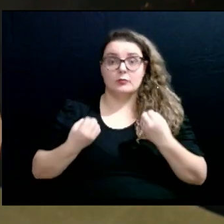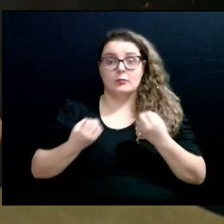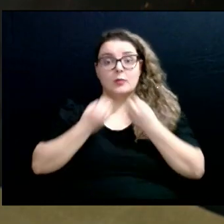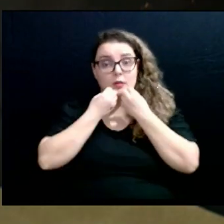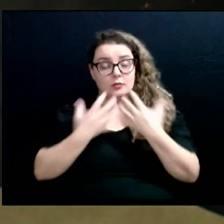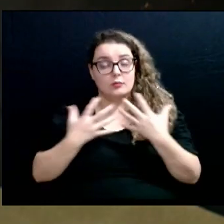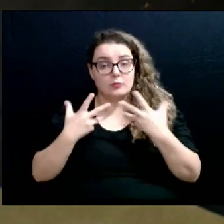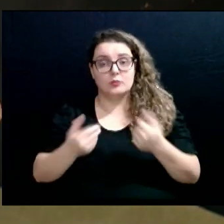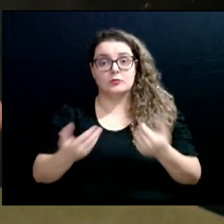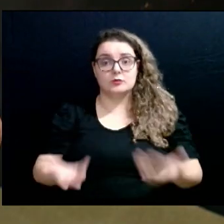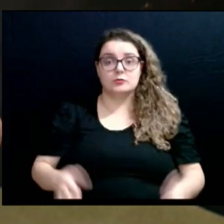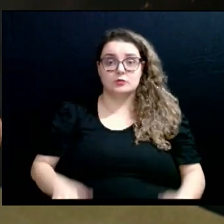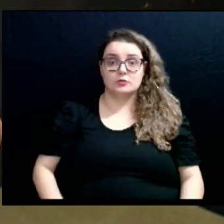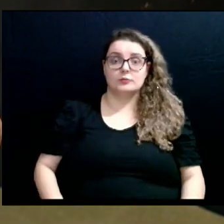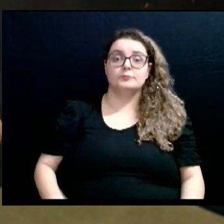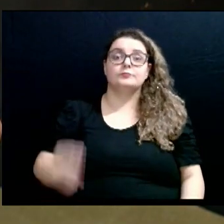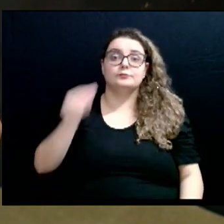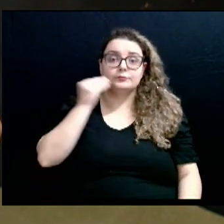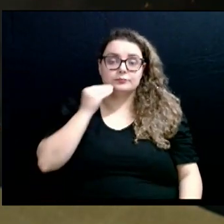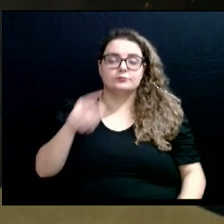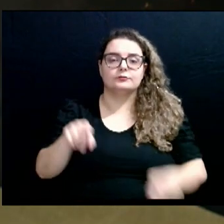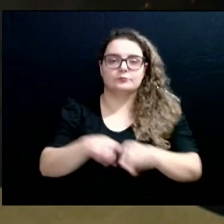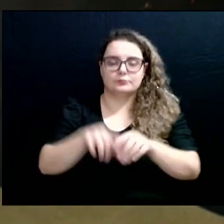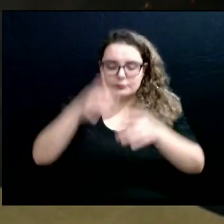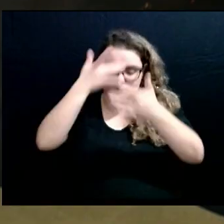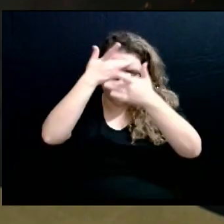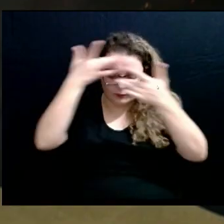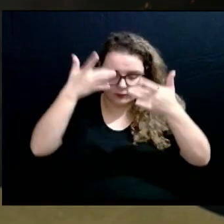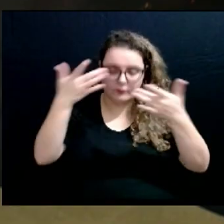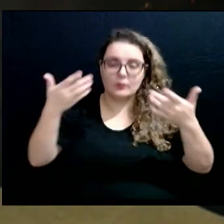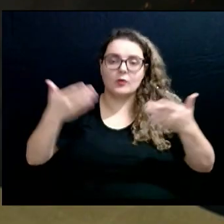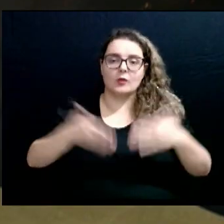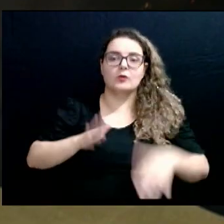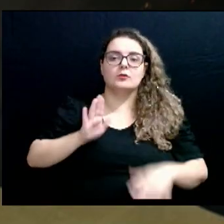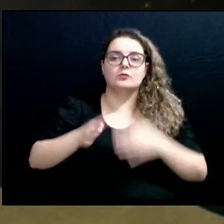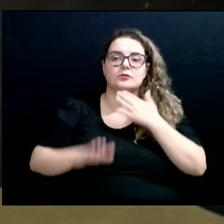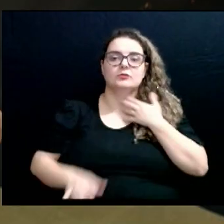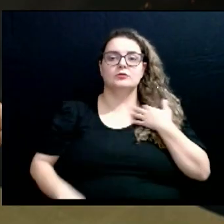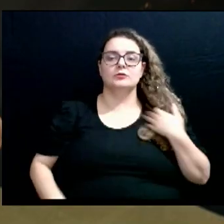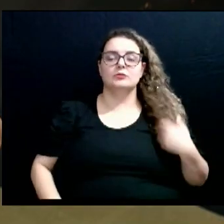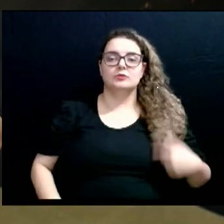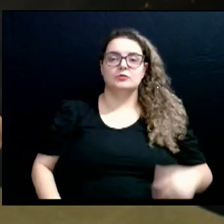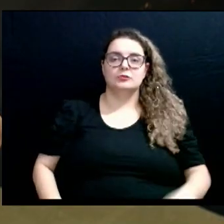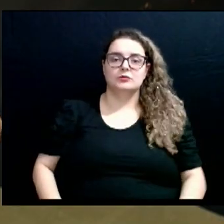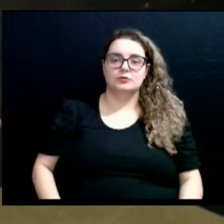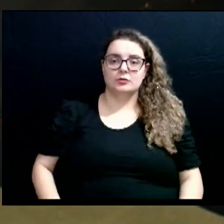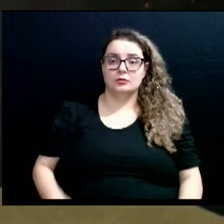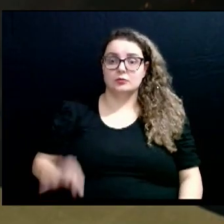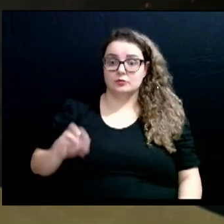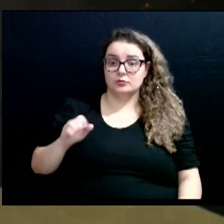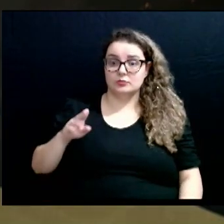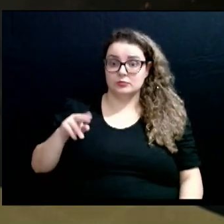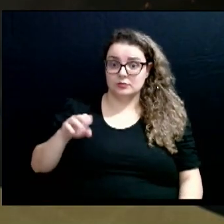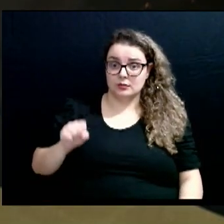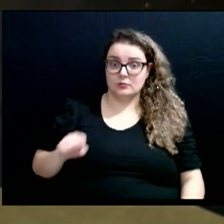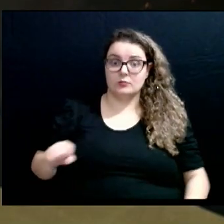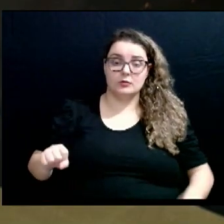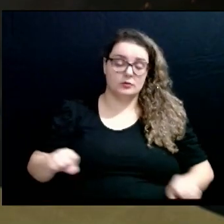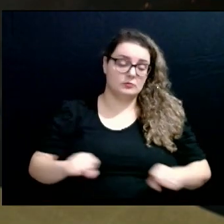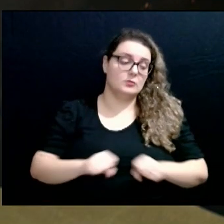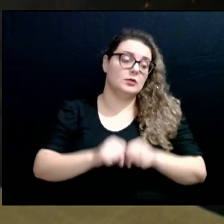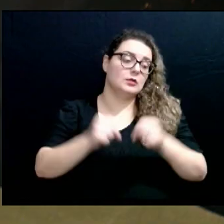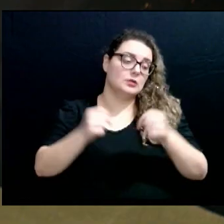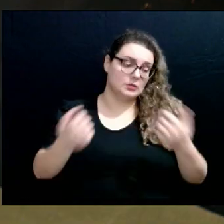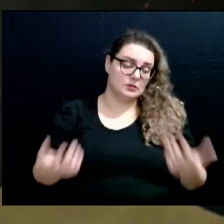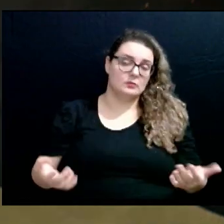gente tem tratamento, saúde mental hoje já está, os tabus estão sendo quebrados, é importante a